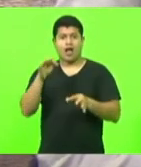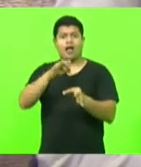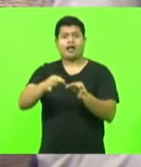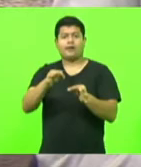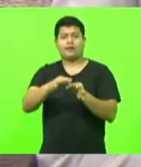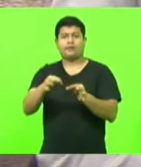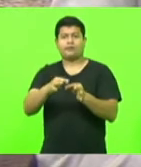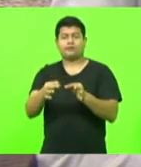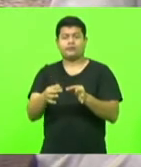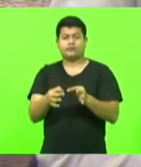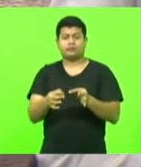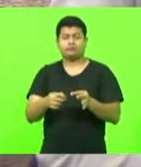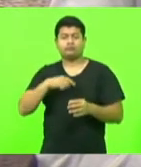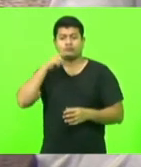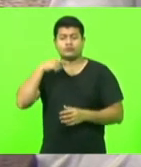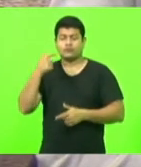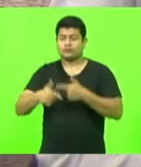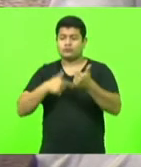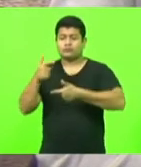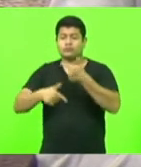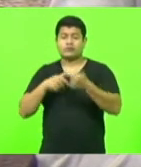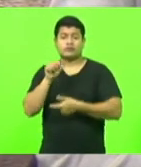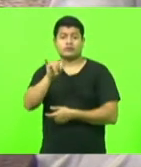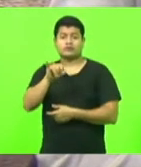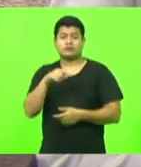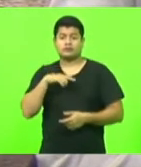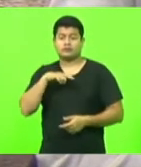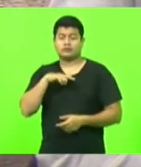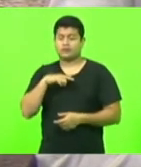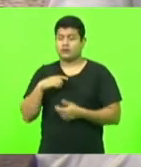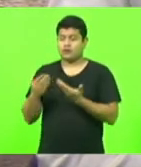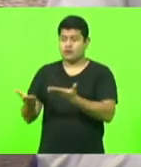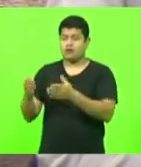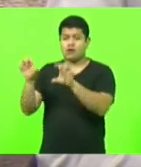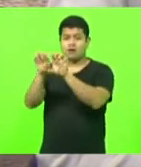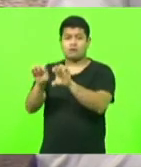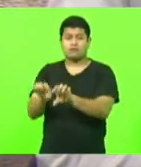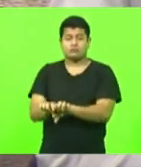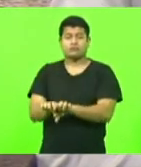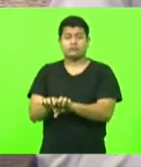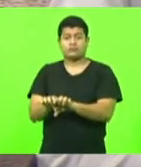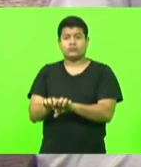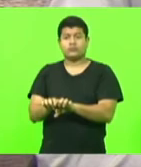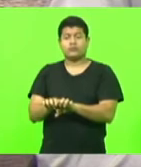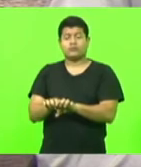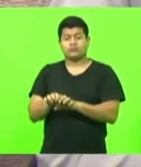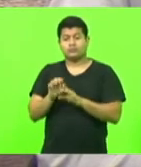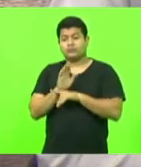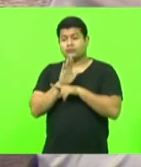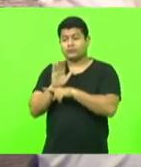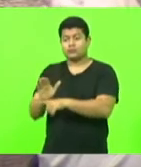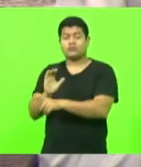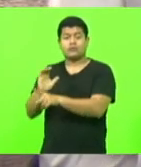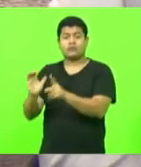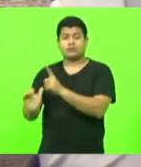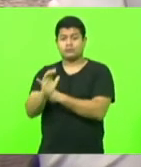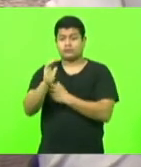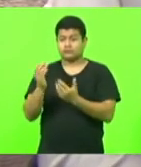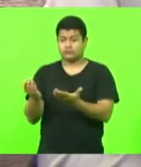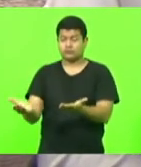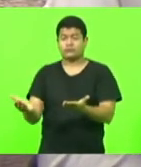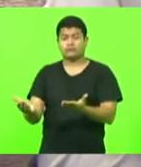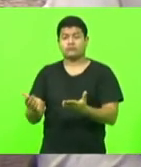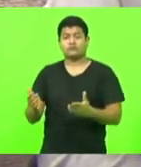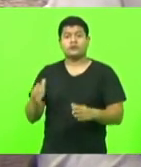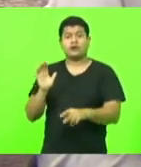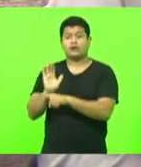a estruturação municipal, que através dela chegue nas comunidades e preparem a nossa